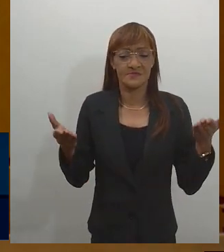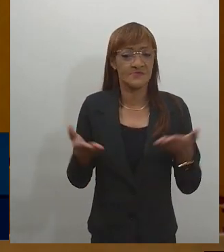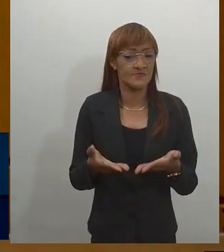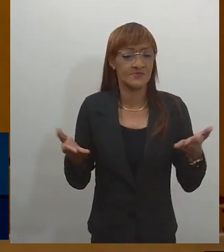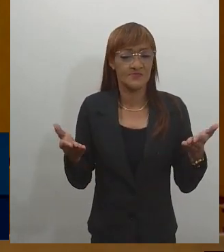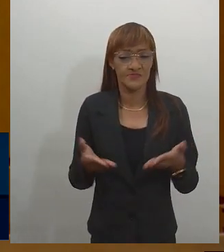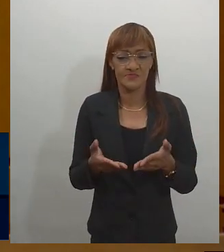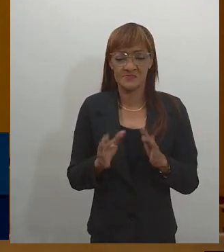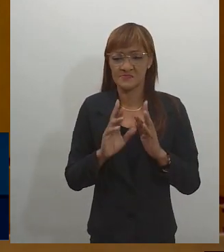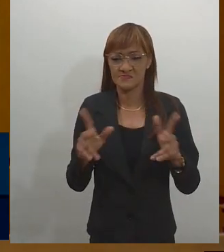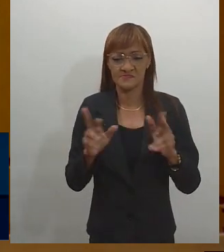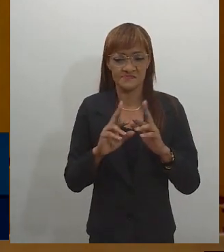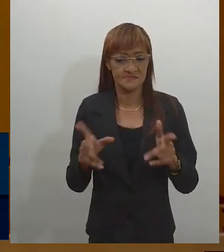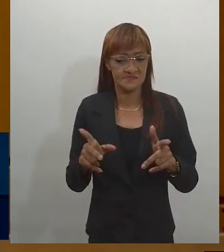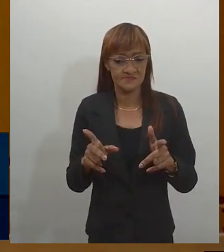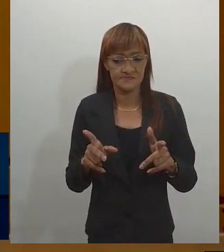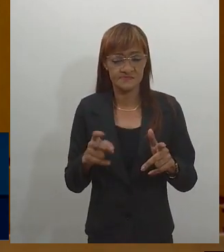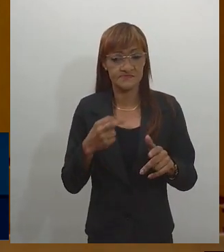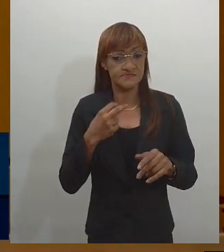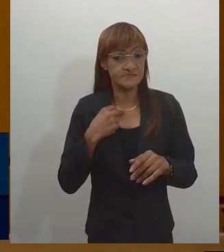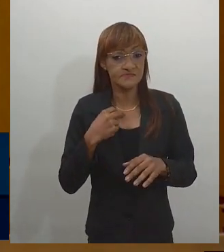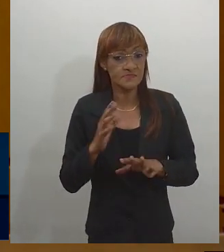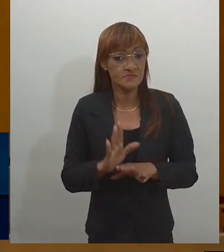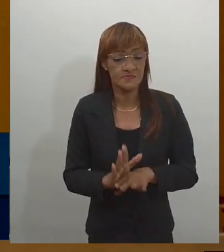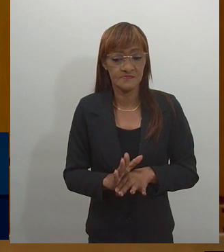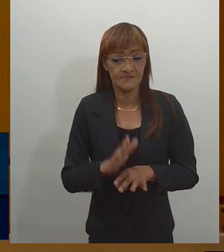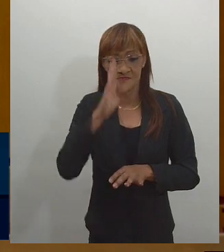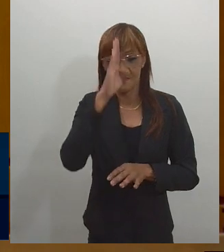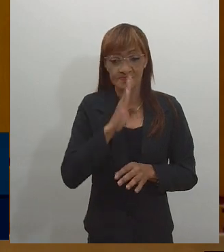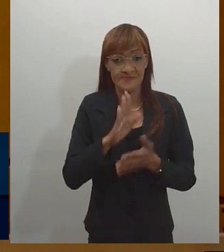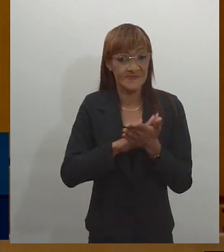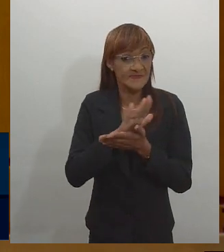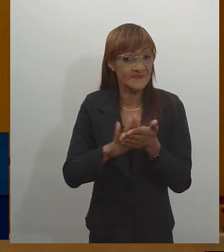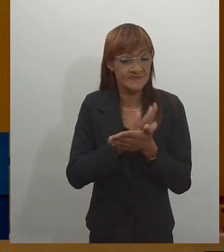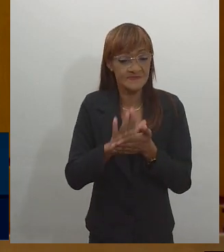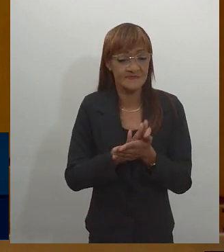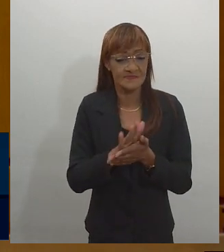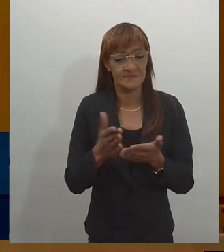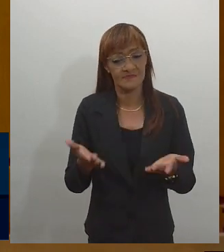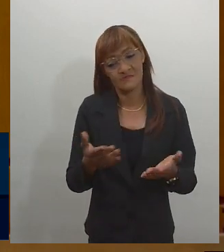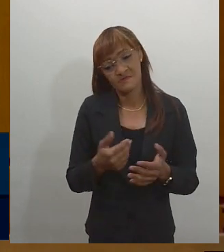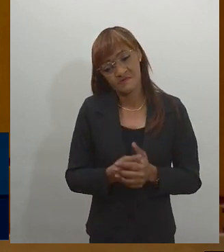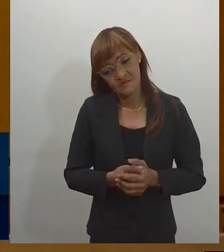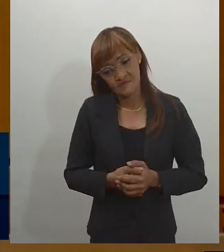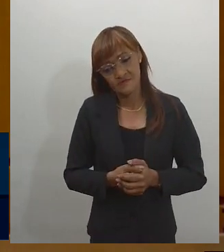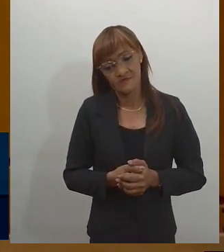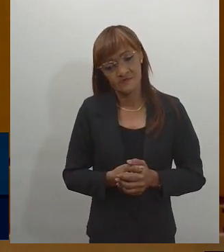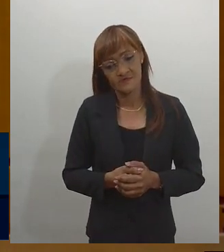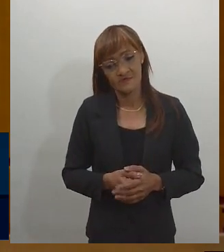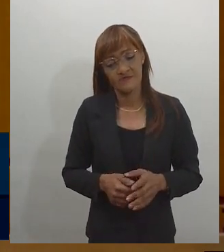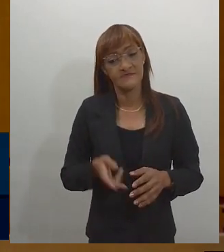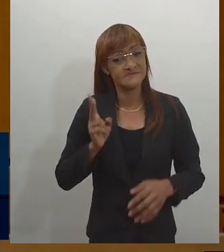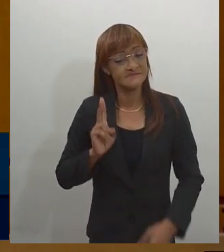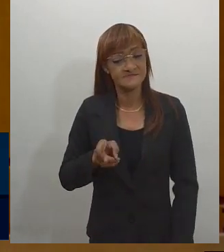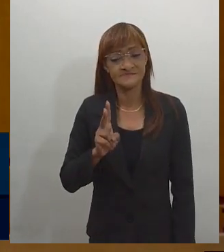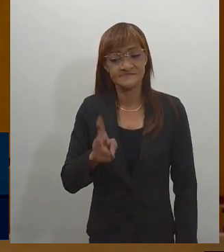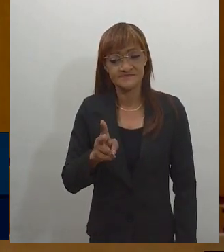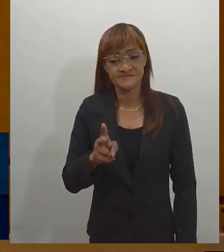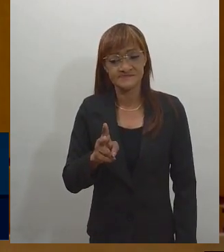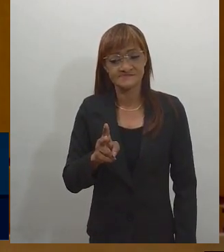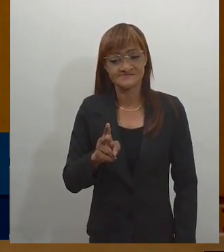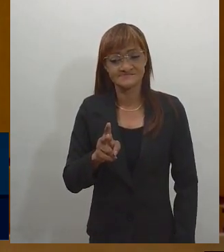suas atividades, sem poder, né? Ou seja, ele a todo momento, tiver 1.000 quilos a mais no carro, ele tem que pagar R$1